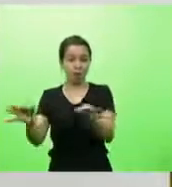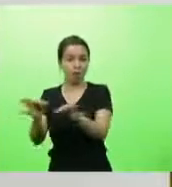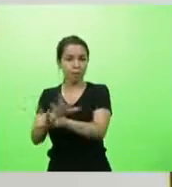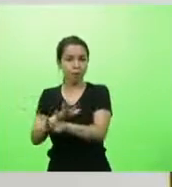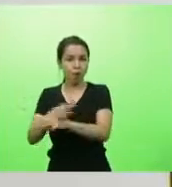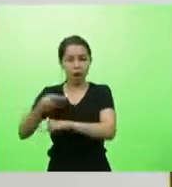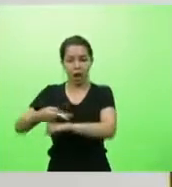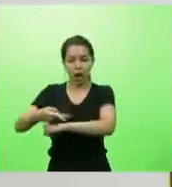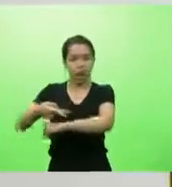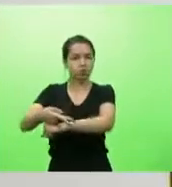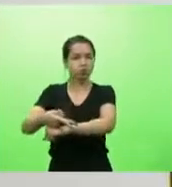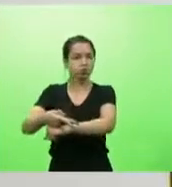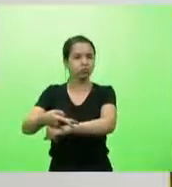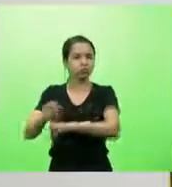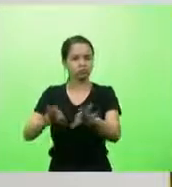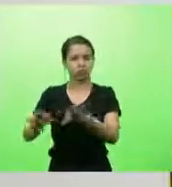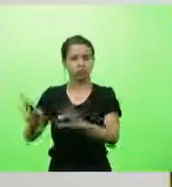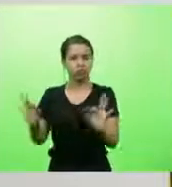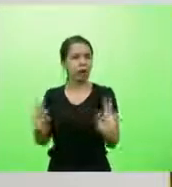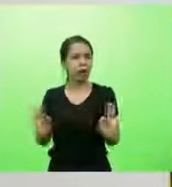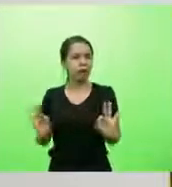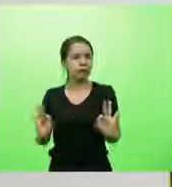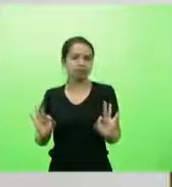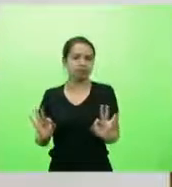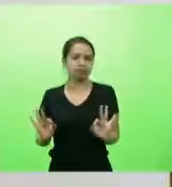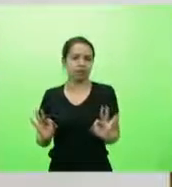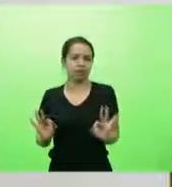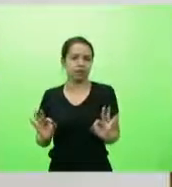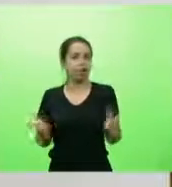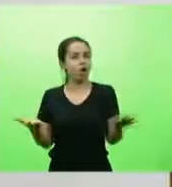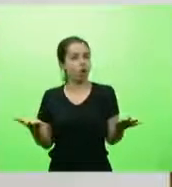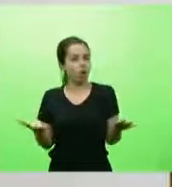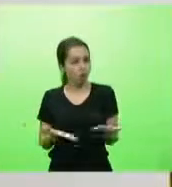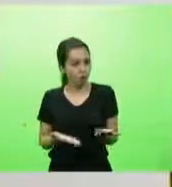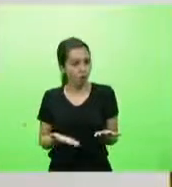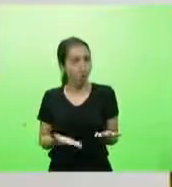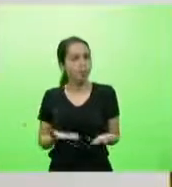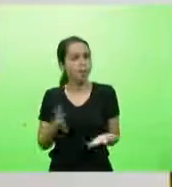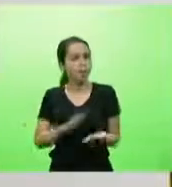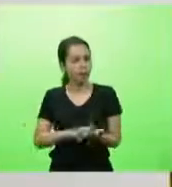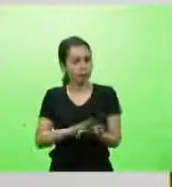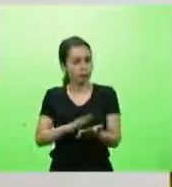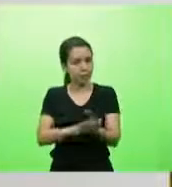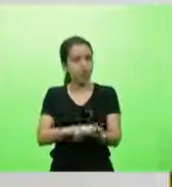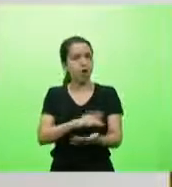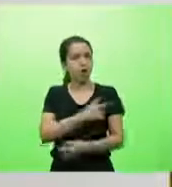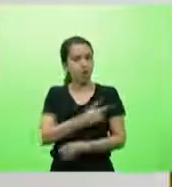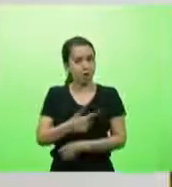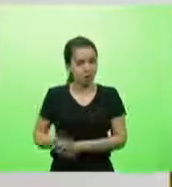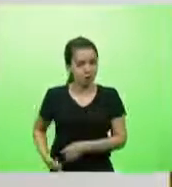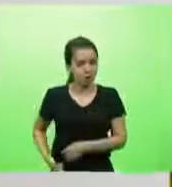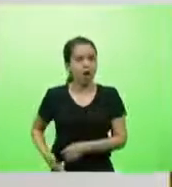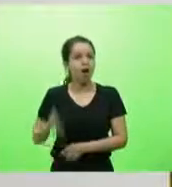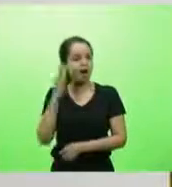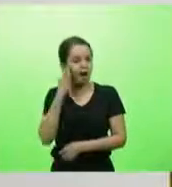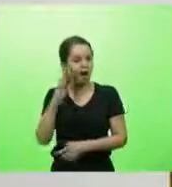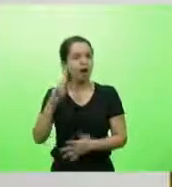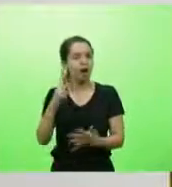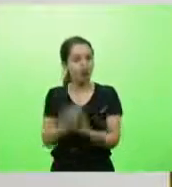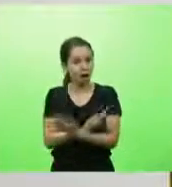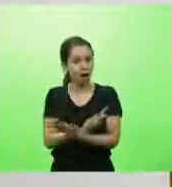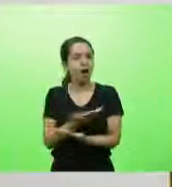preparado. Agora, parabéns, governo. Reconheceu o erro e agora está entendendo essas